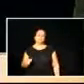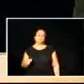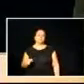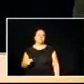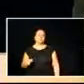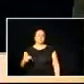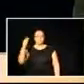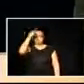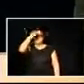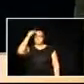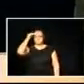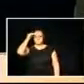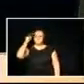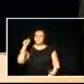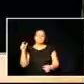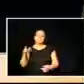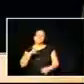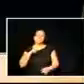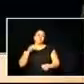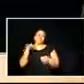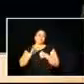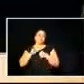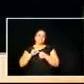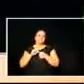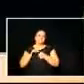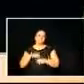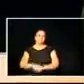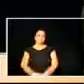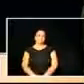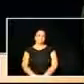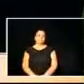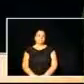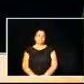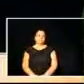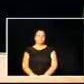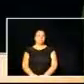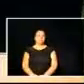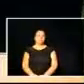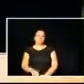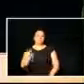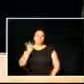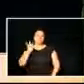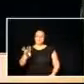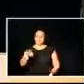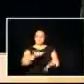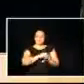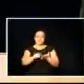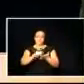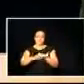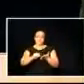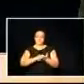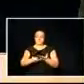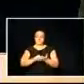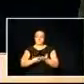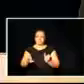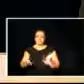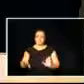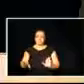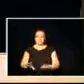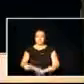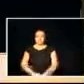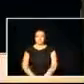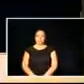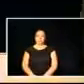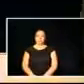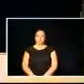ele, para que ele possa se sensibilizar e mandar para cá. É um ato simples, prefeito. Basta o senhor fazer um decreto lá,